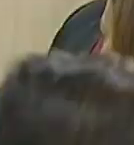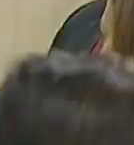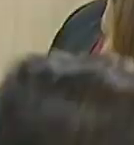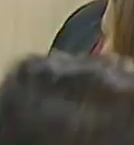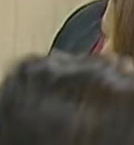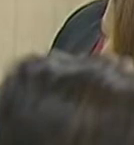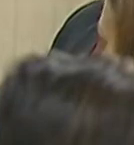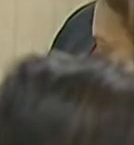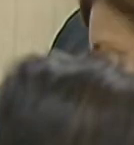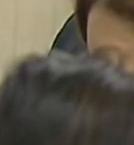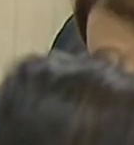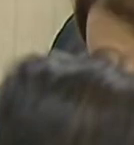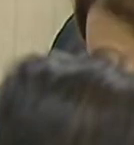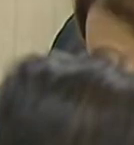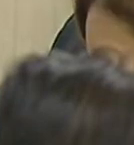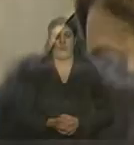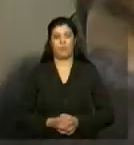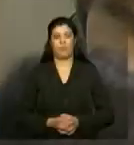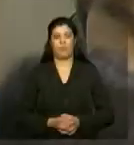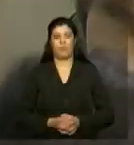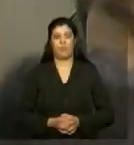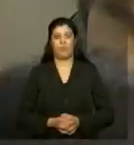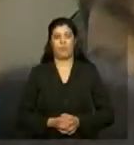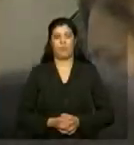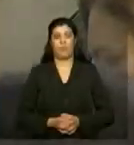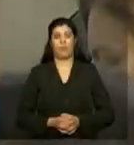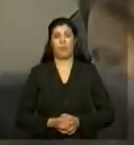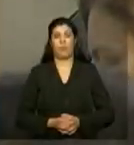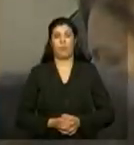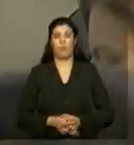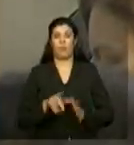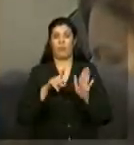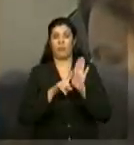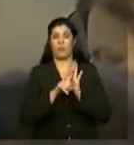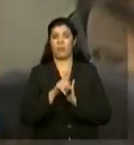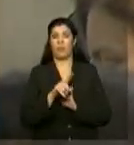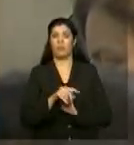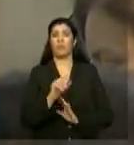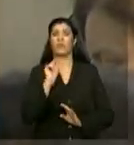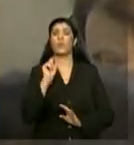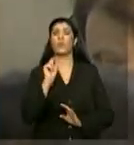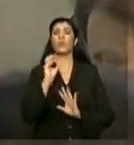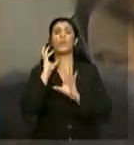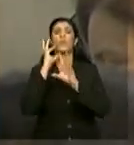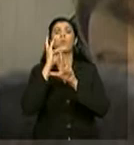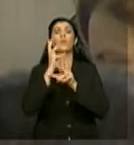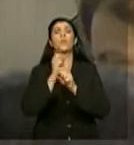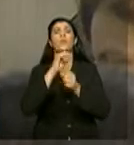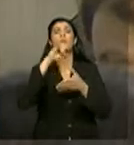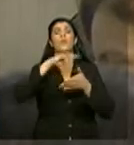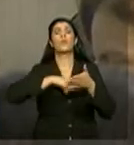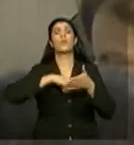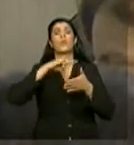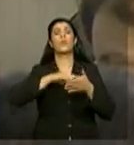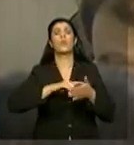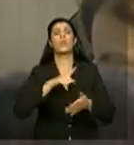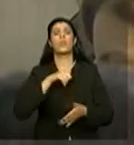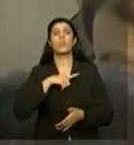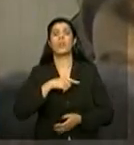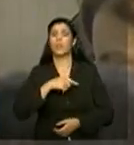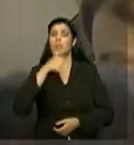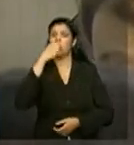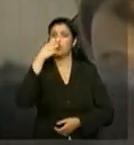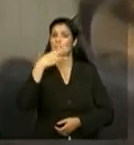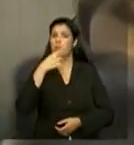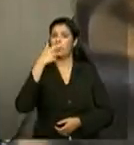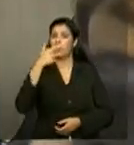ao ig é eu gostaria de saber o que o laudo concluído já que são 32 32 pontos que